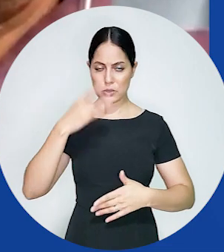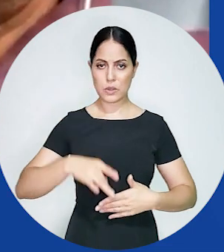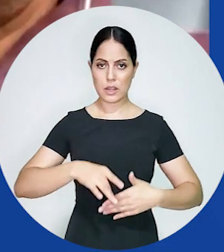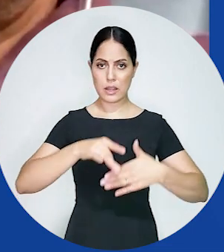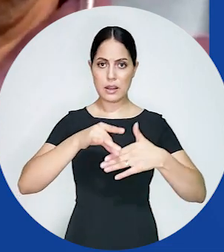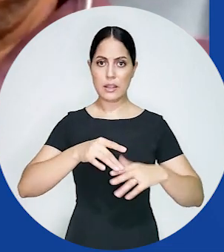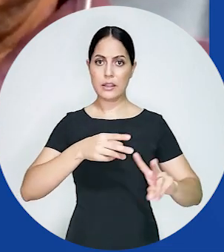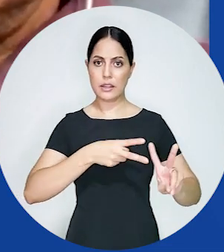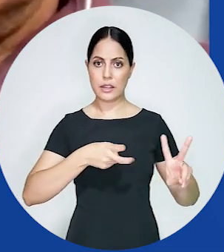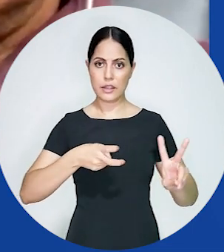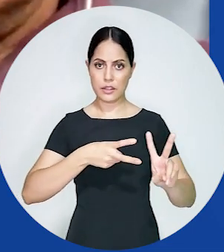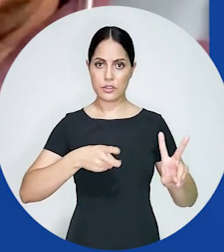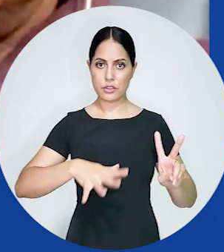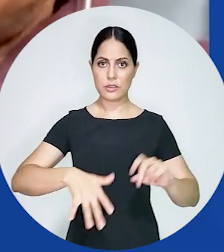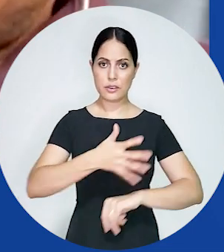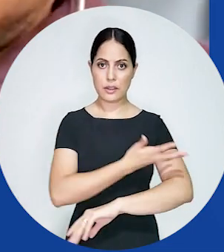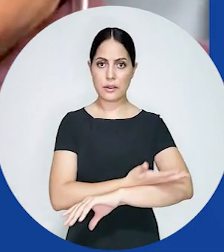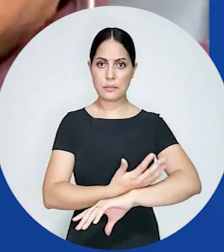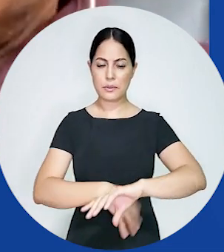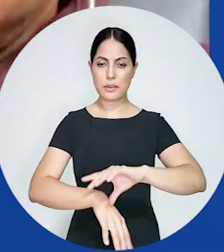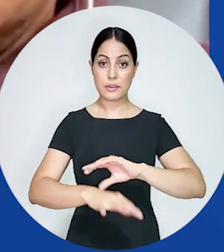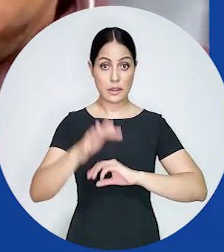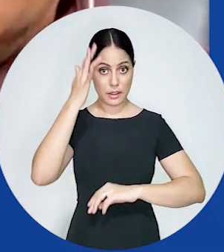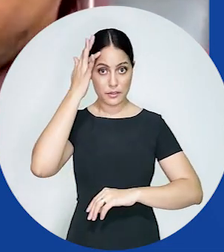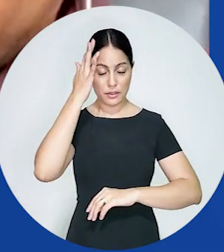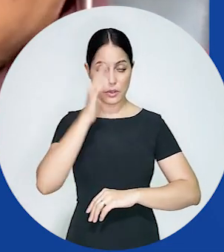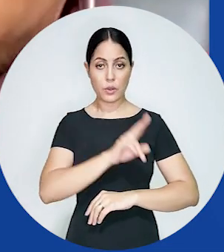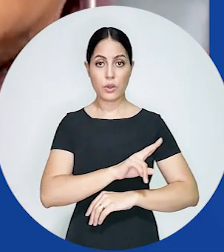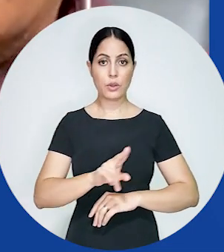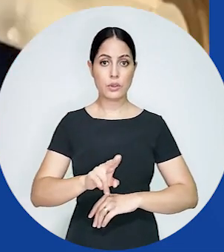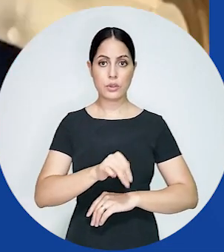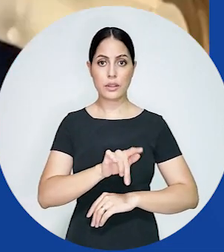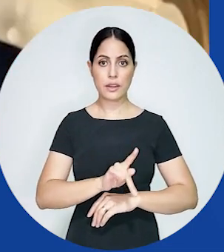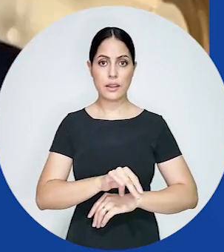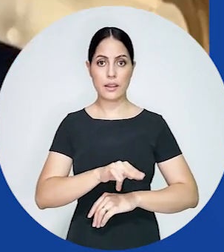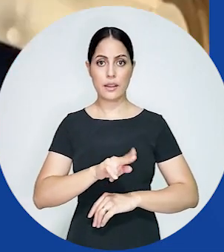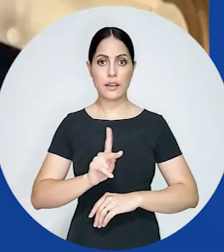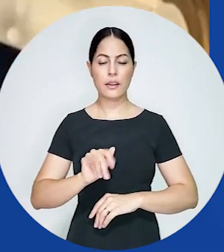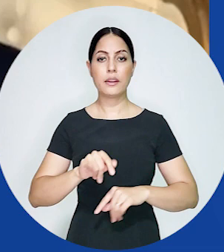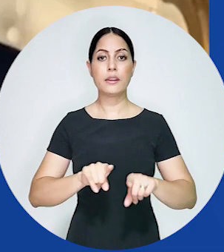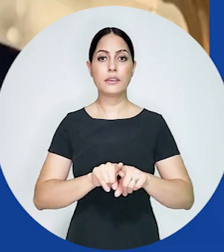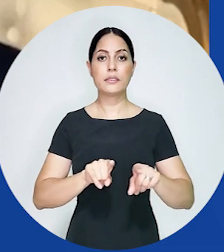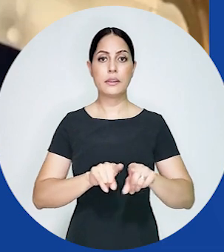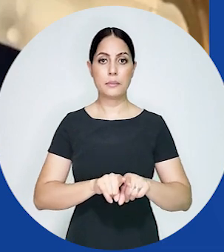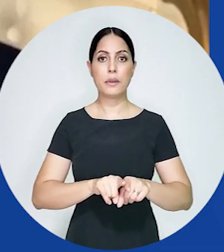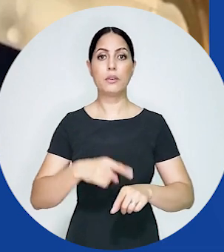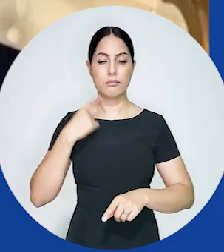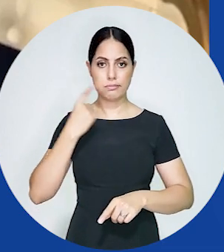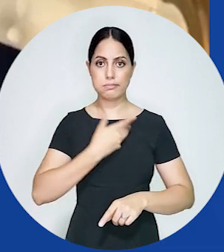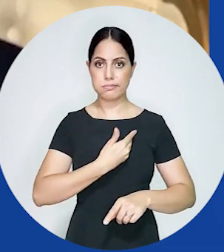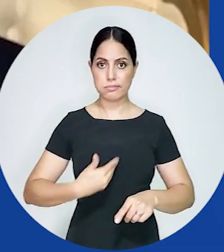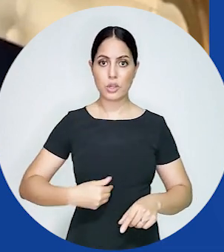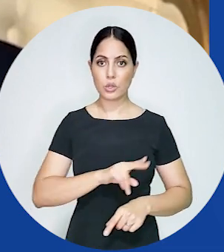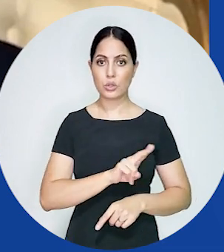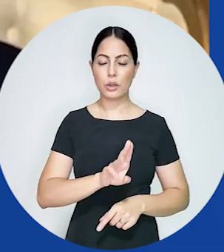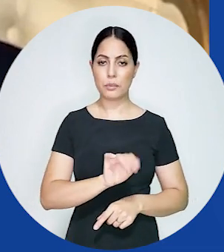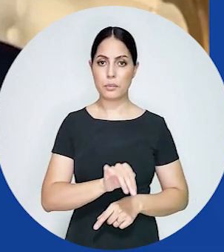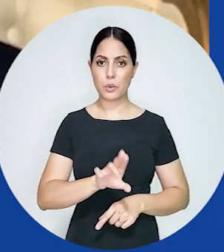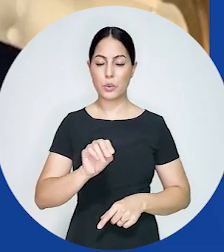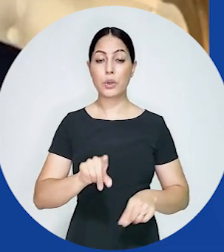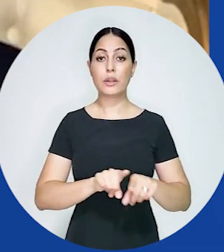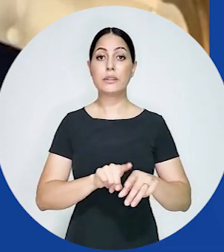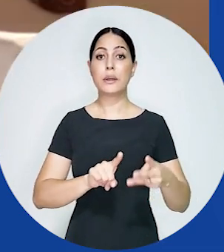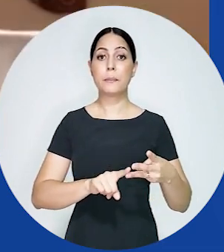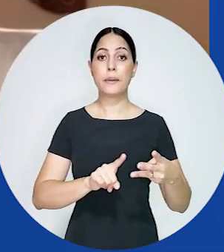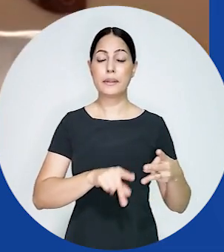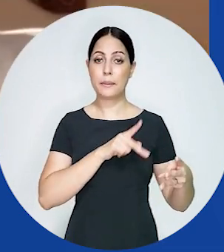líder indígena, ambientalista e filósofo Ailton Krenak, do corregedor do Tribunal de Contas da União, ministro Bruno